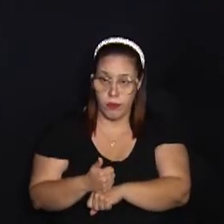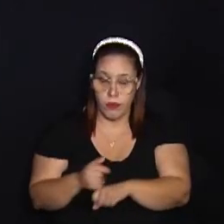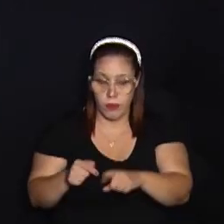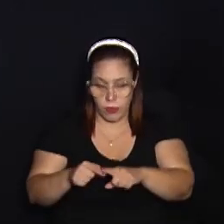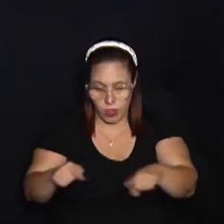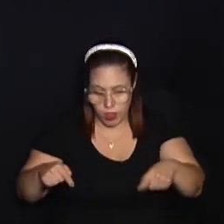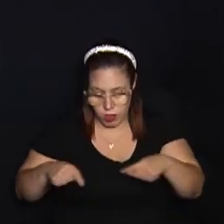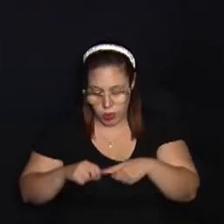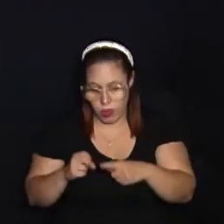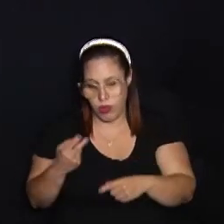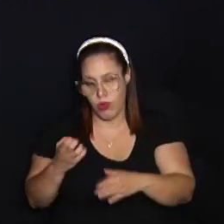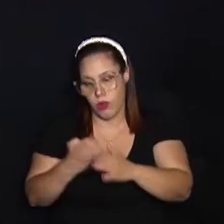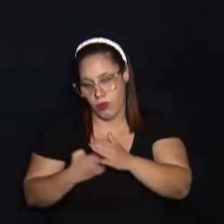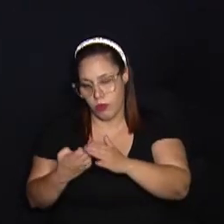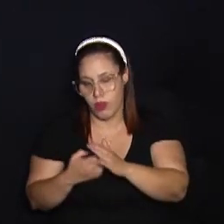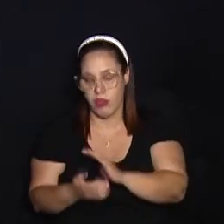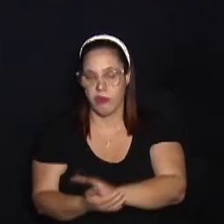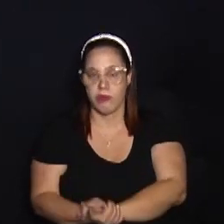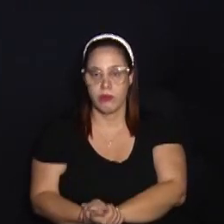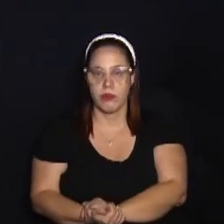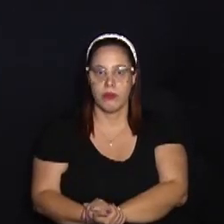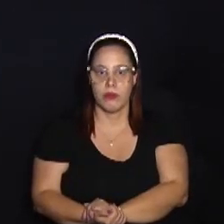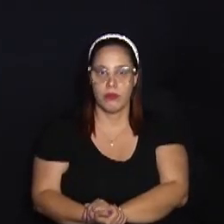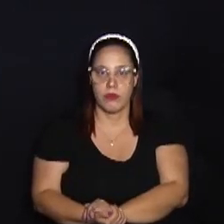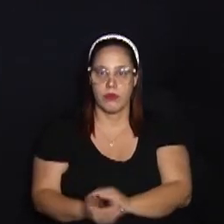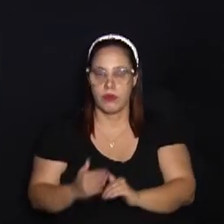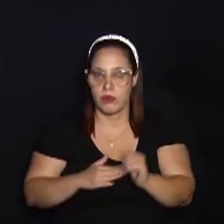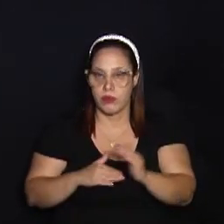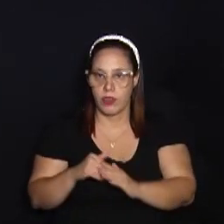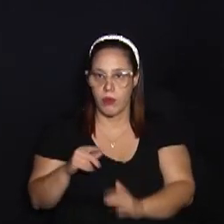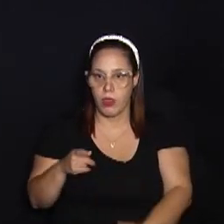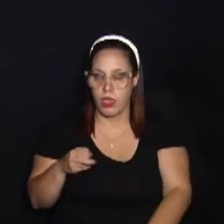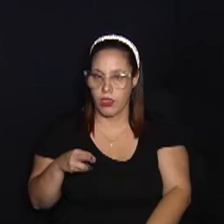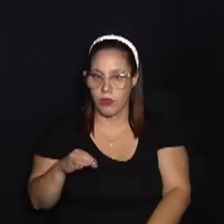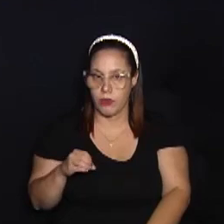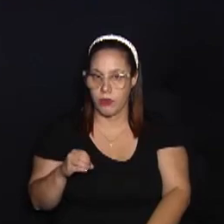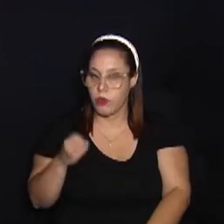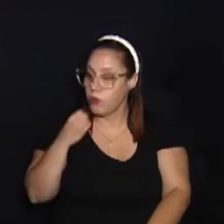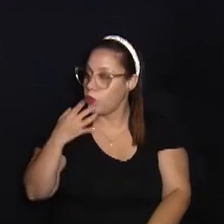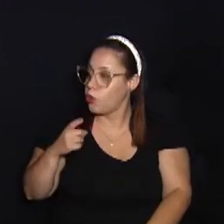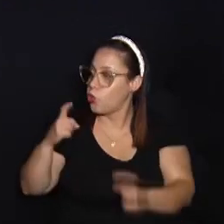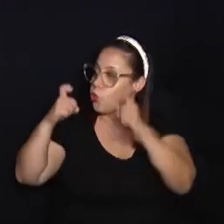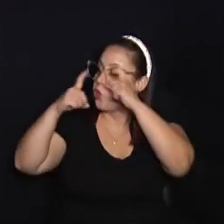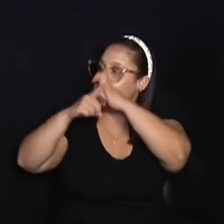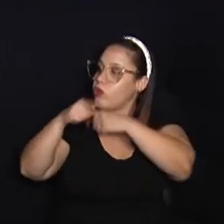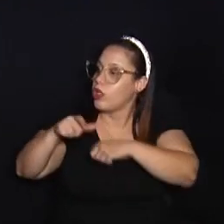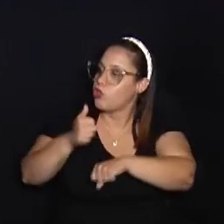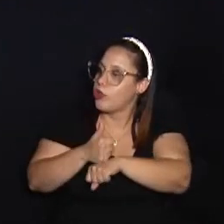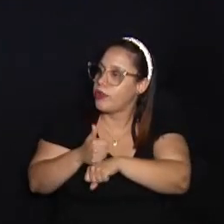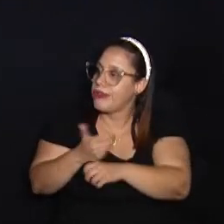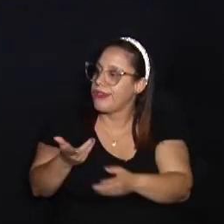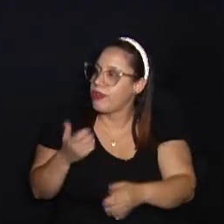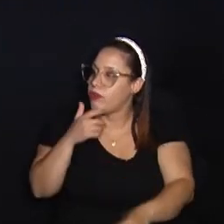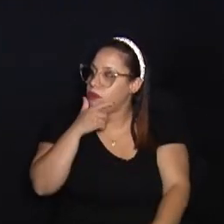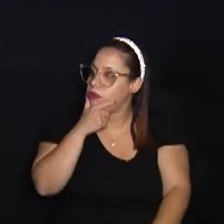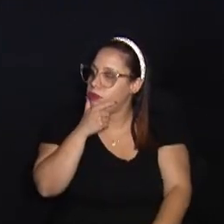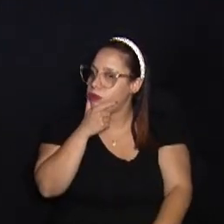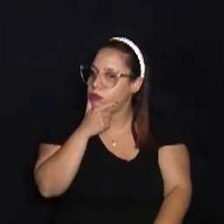cada escritório ou empresa que vai atuar na área do paisagismo. Muito bem. Desafio da sua